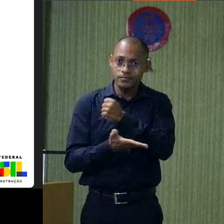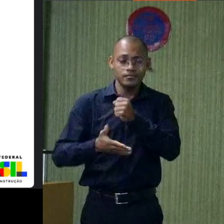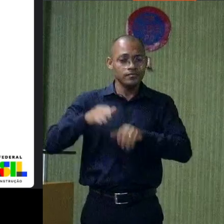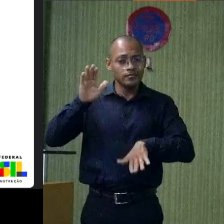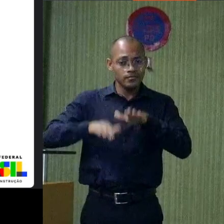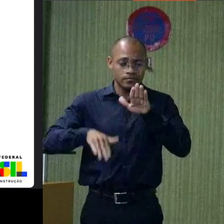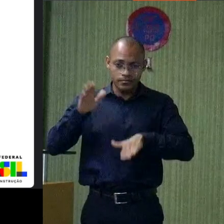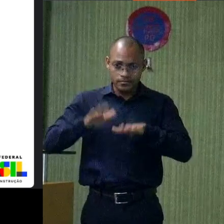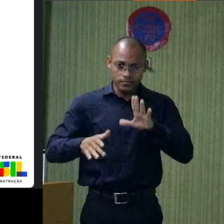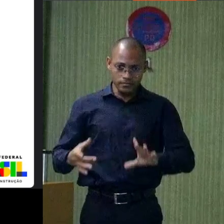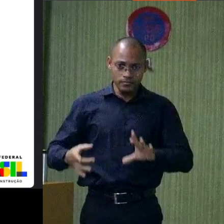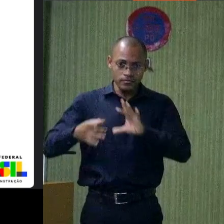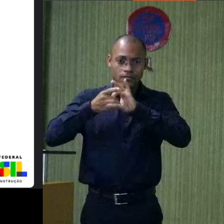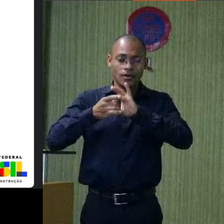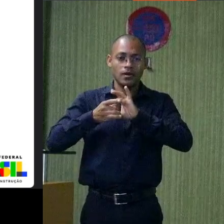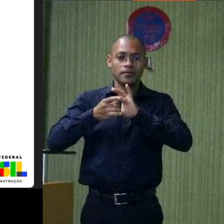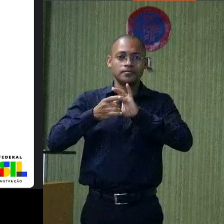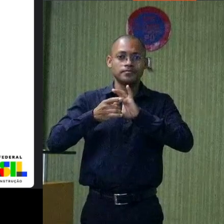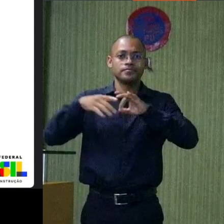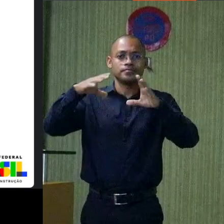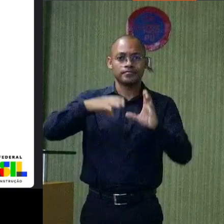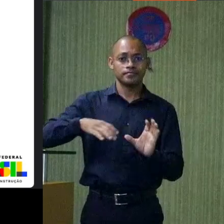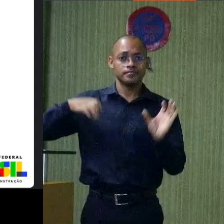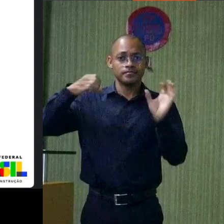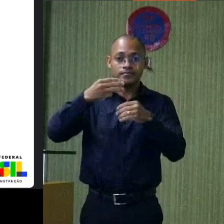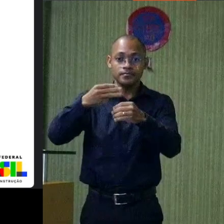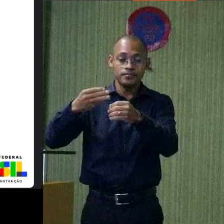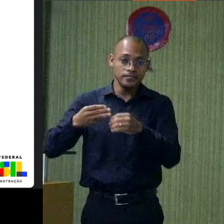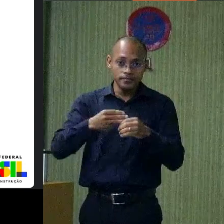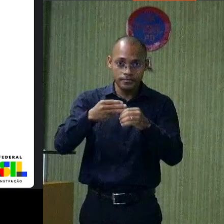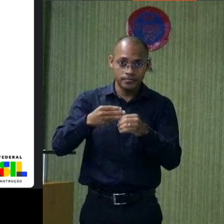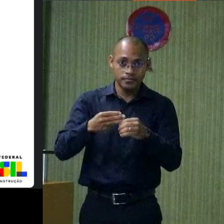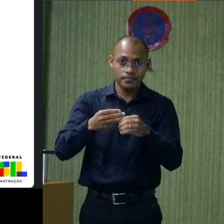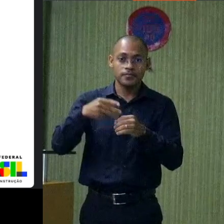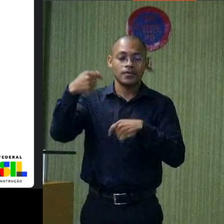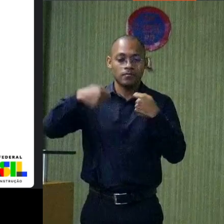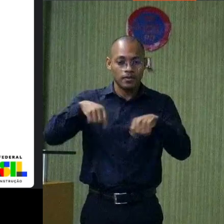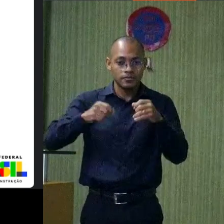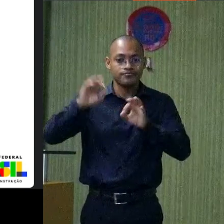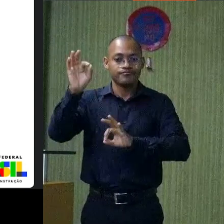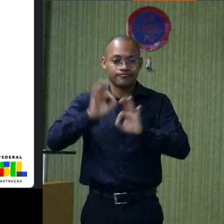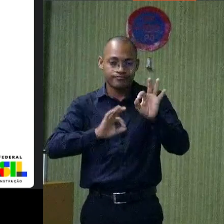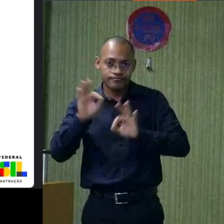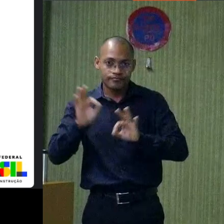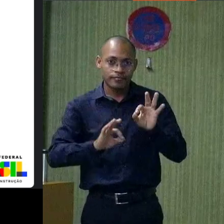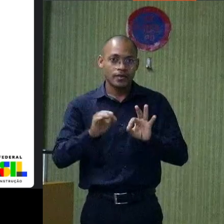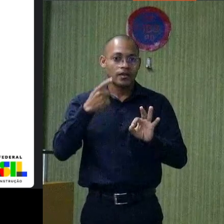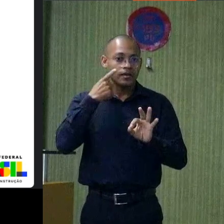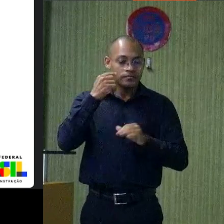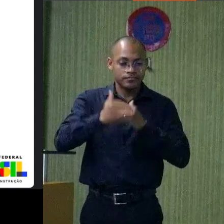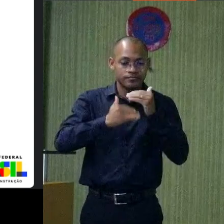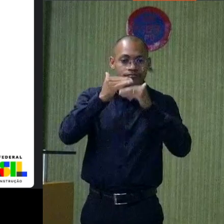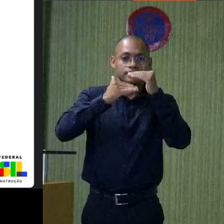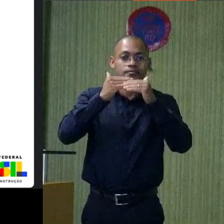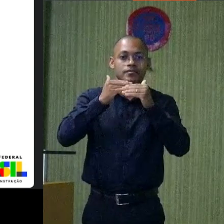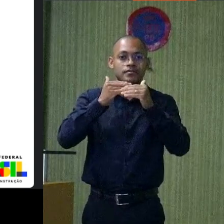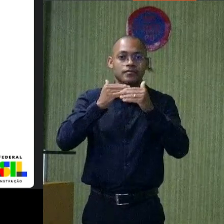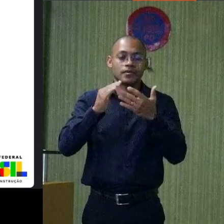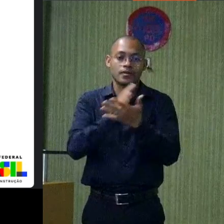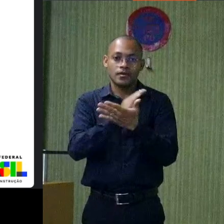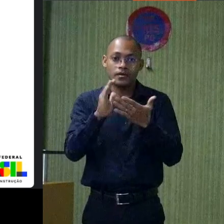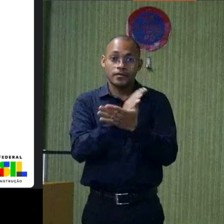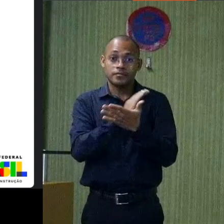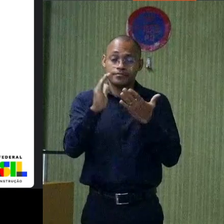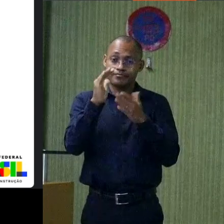União estados Distrito Federal e municípios observará a construção eh de Equidade na